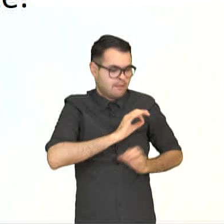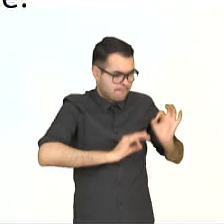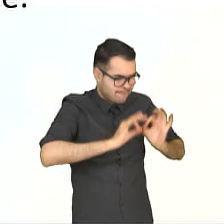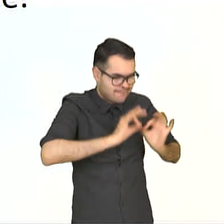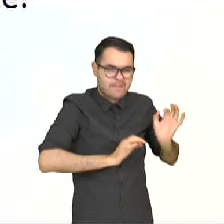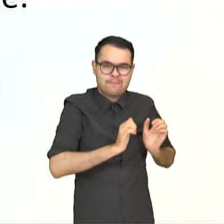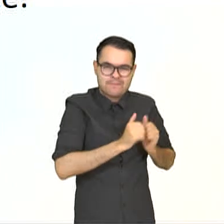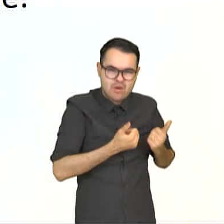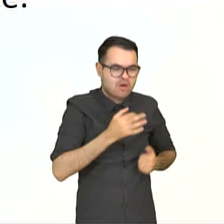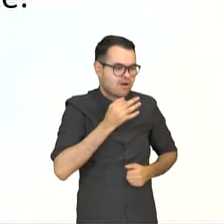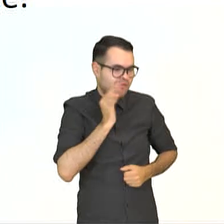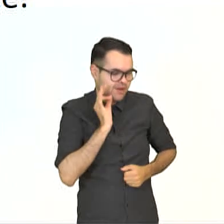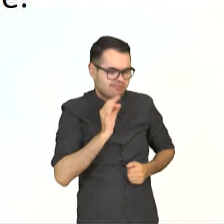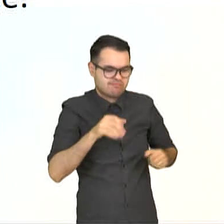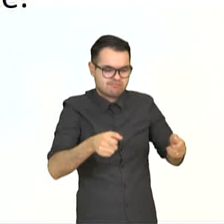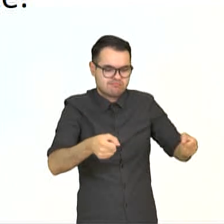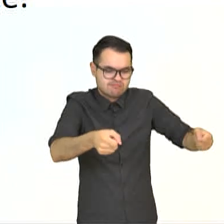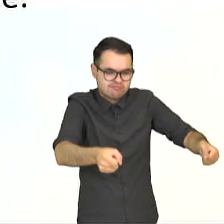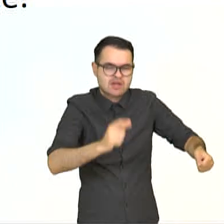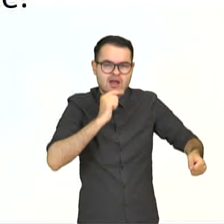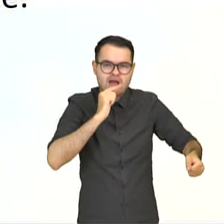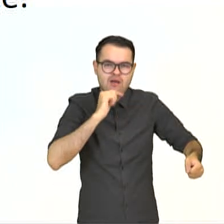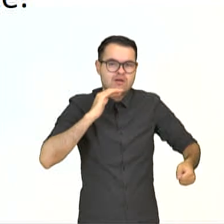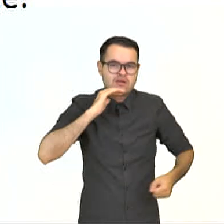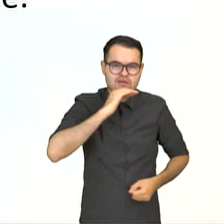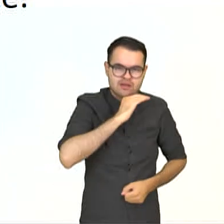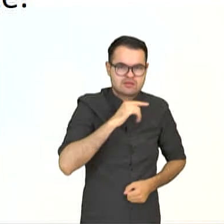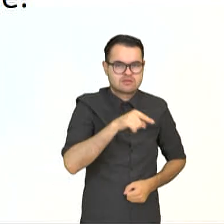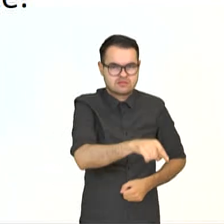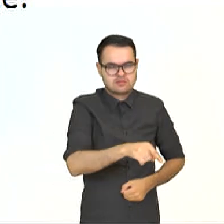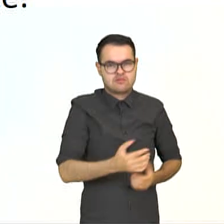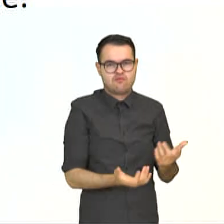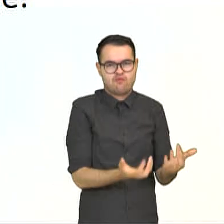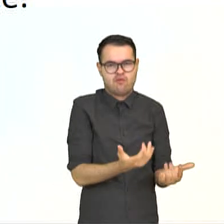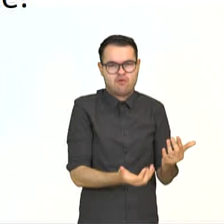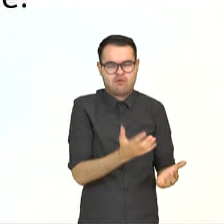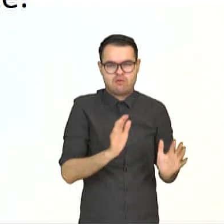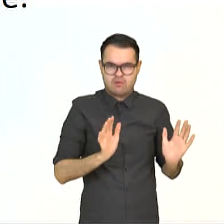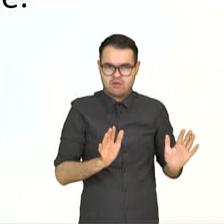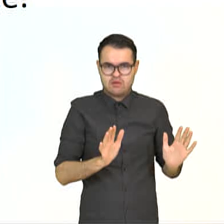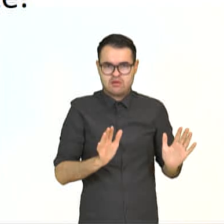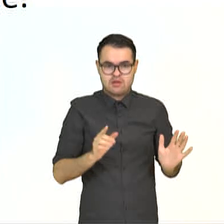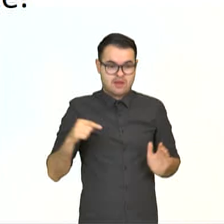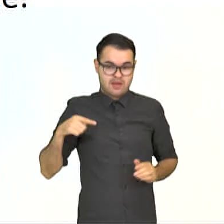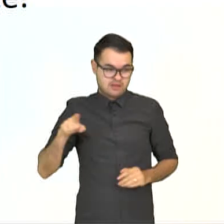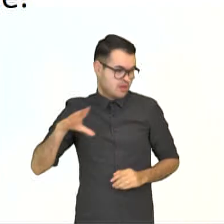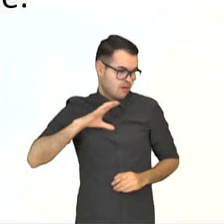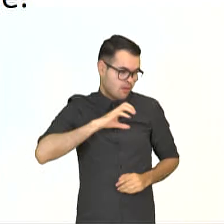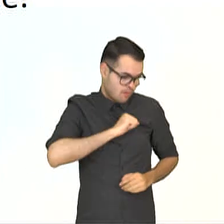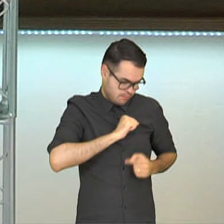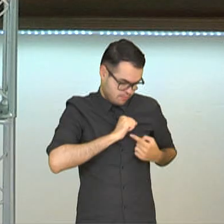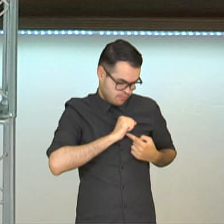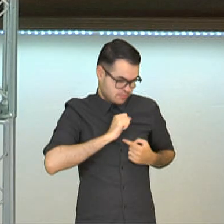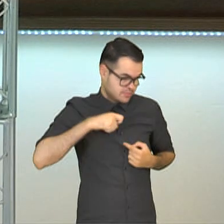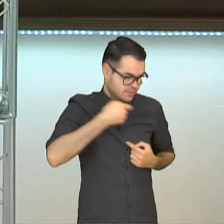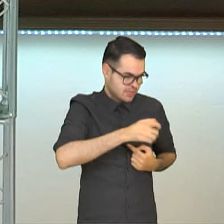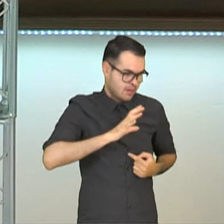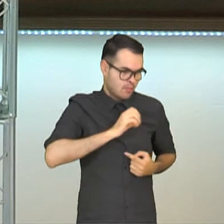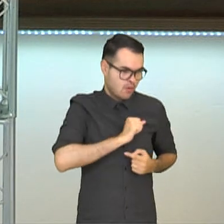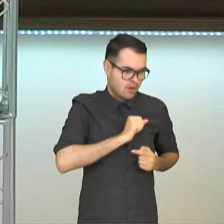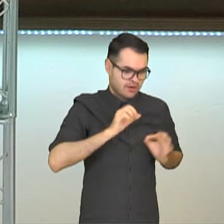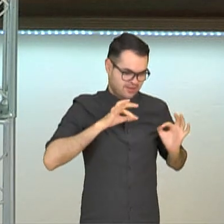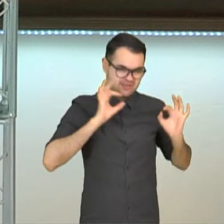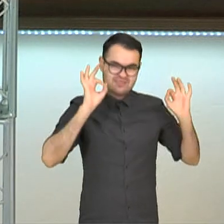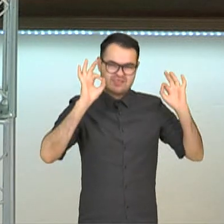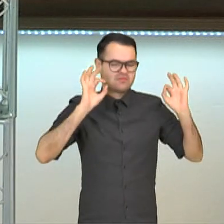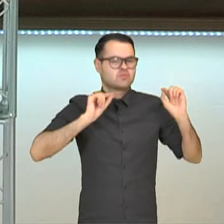café, deixou o tacho no fogo com água quente. Não me falou de amor esta palavra de luxo. Onde que está o